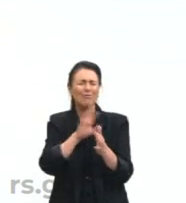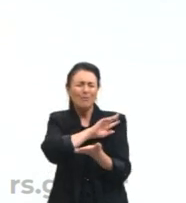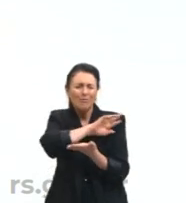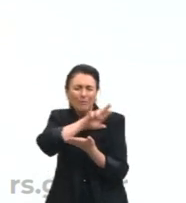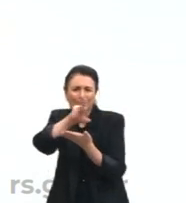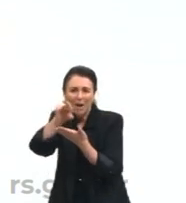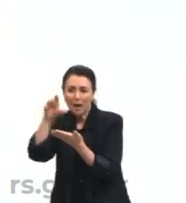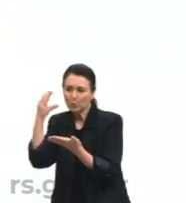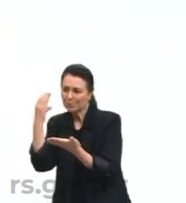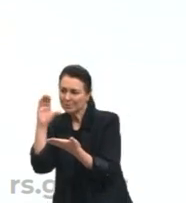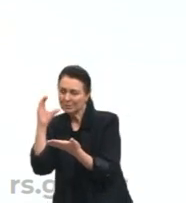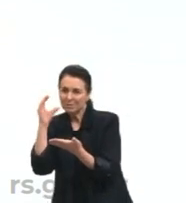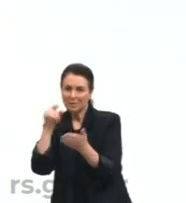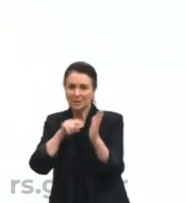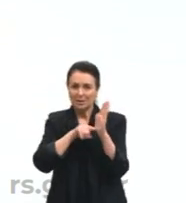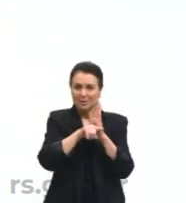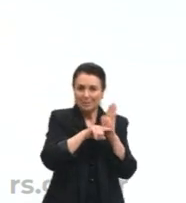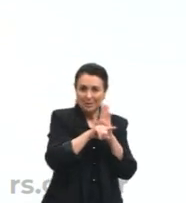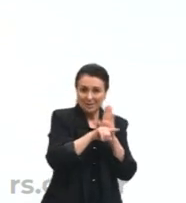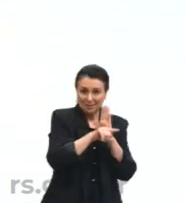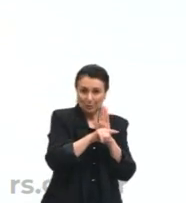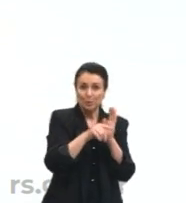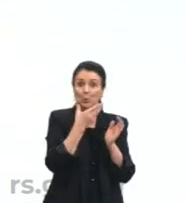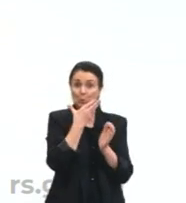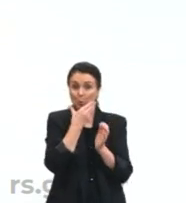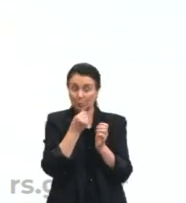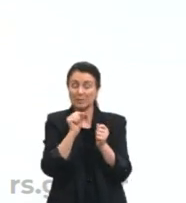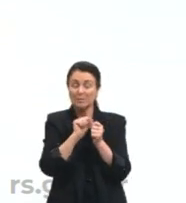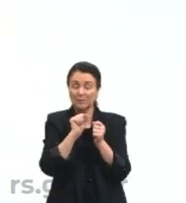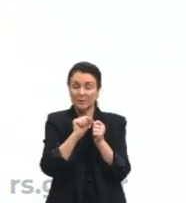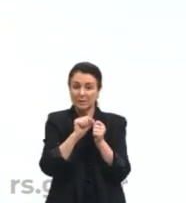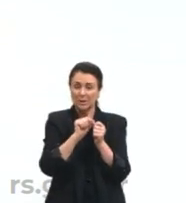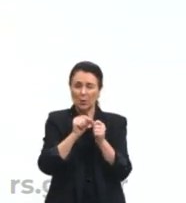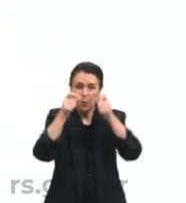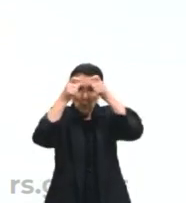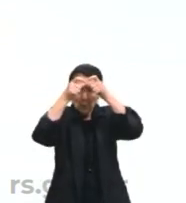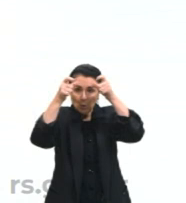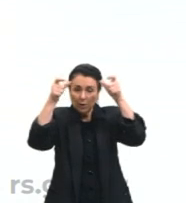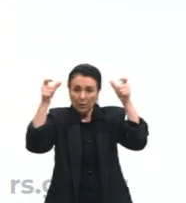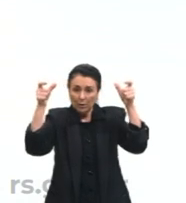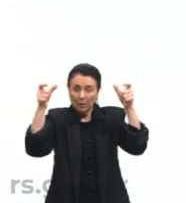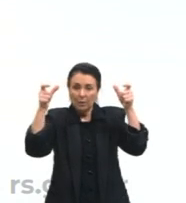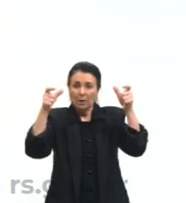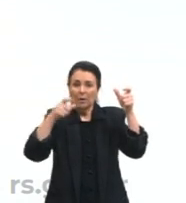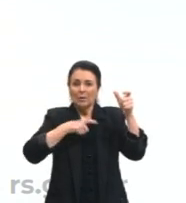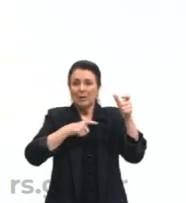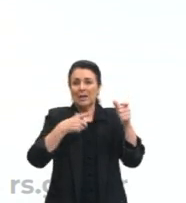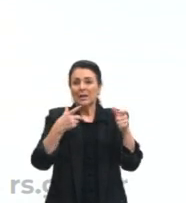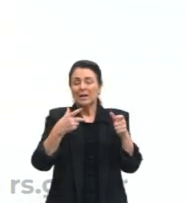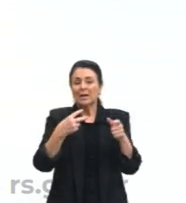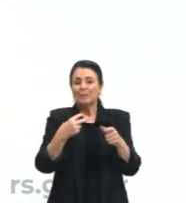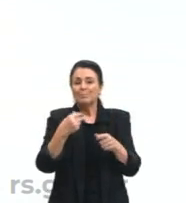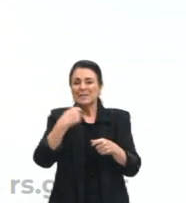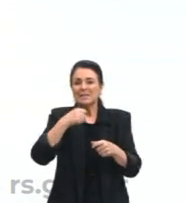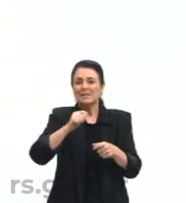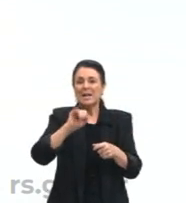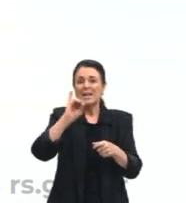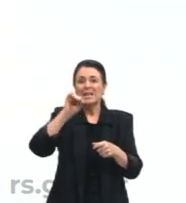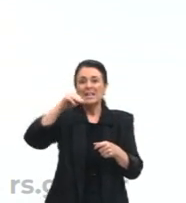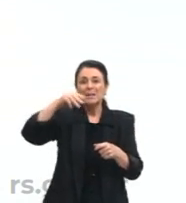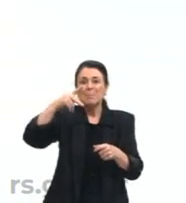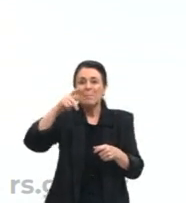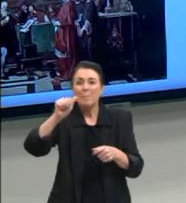vem nesse nessa nessa pegada né o conhecimento ele deve ser ó é imparcial ter autonomia